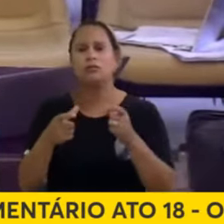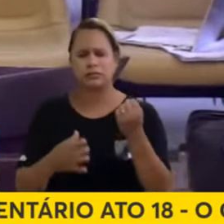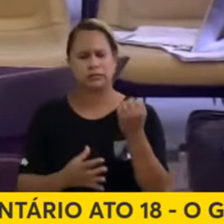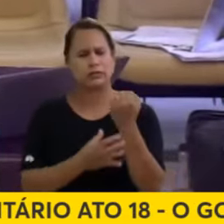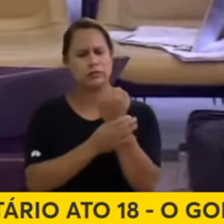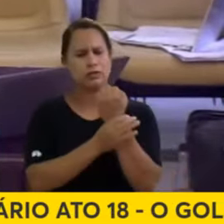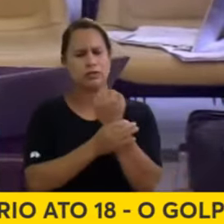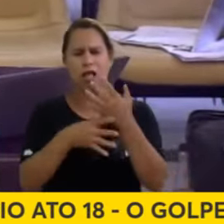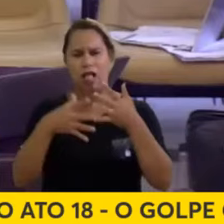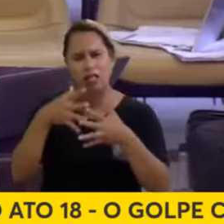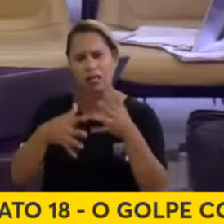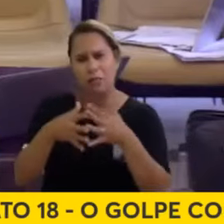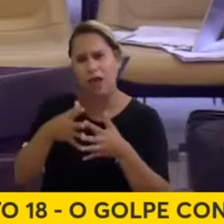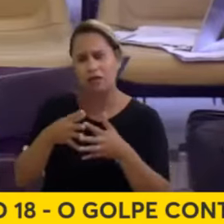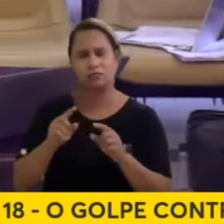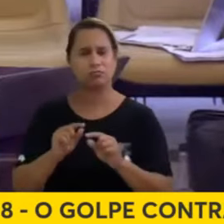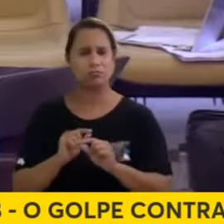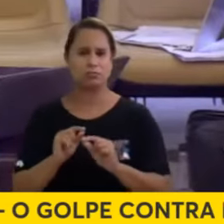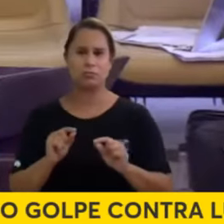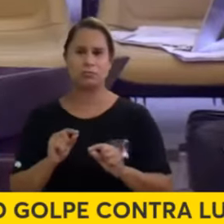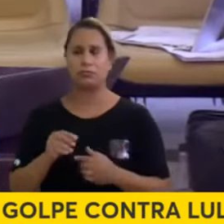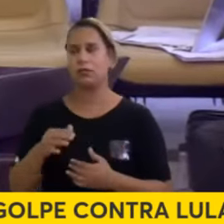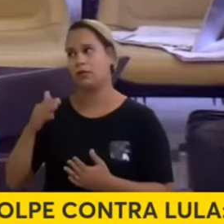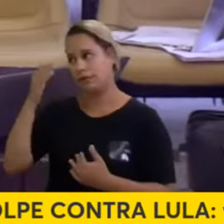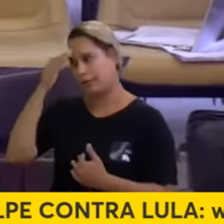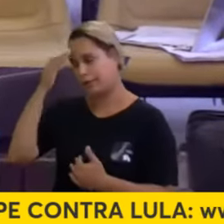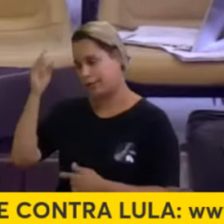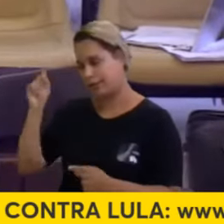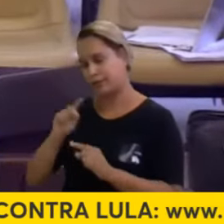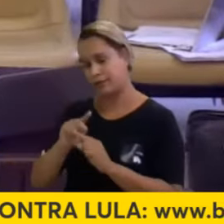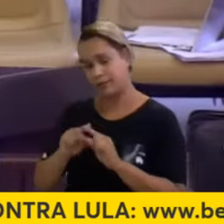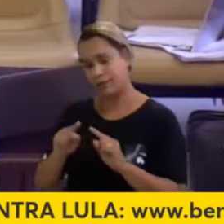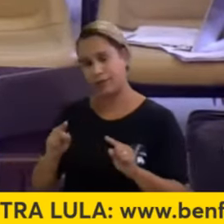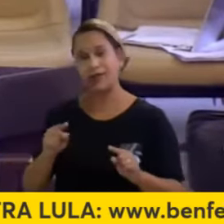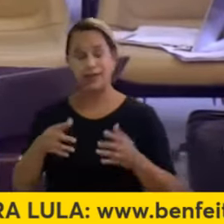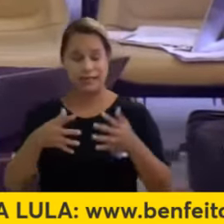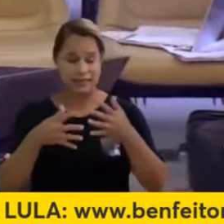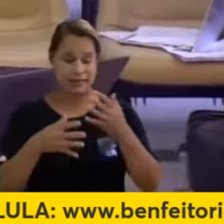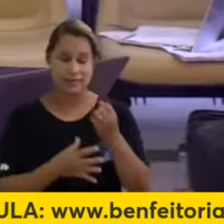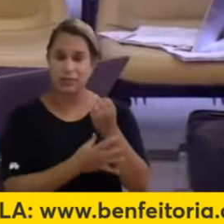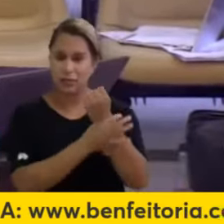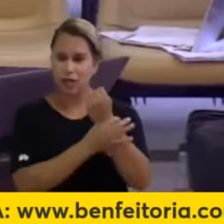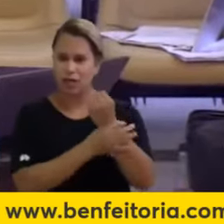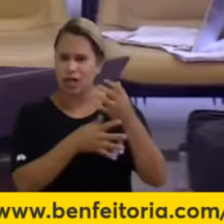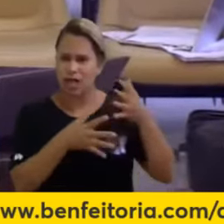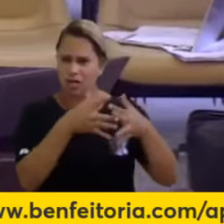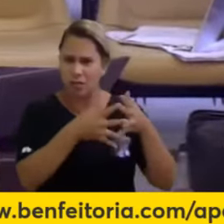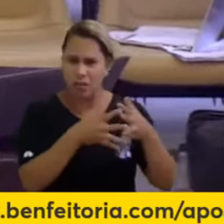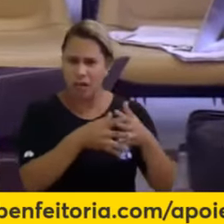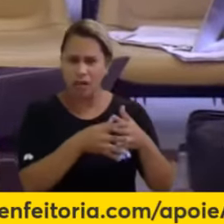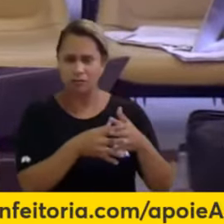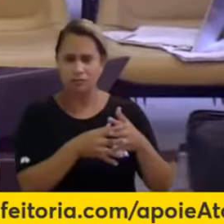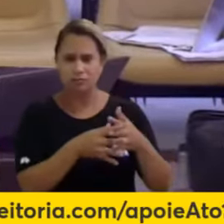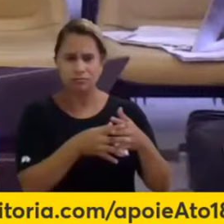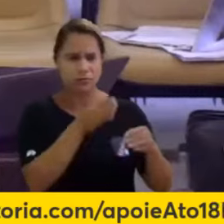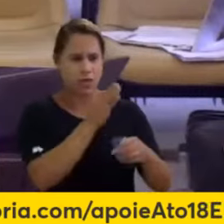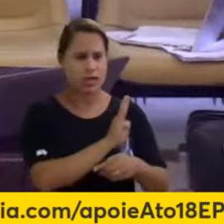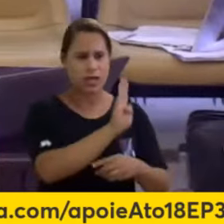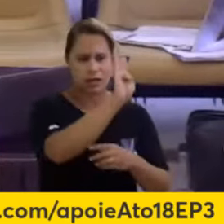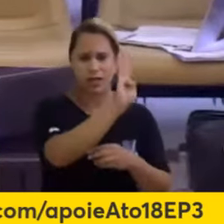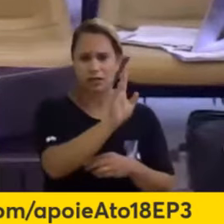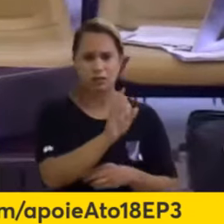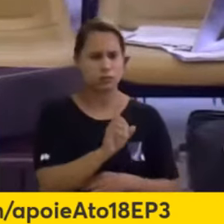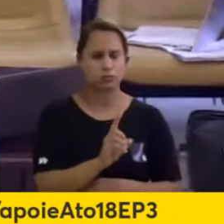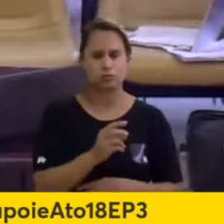tá acompanhando com muita atenção muito obrigado inclusive segurança atrapalha segurança não deixa o candidato ir onde o outro pode ir e mais